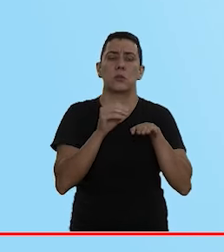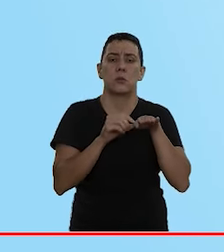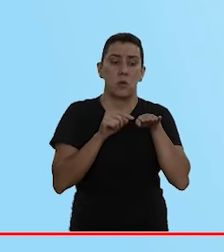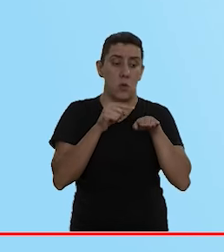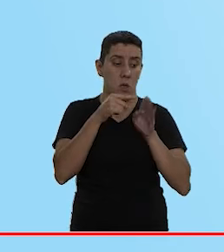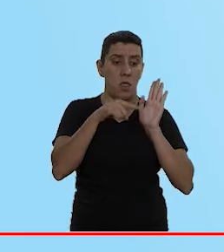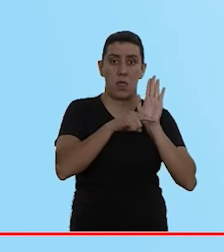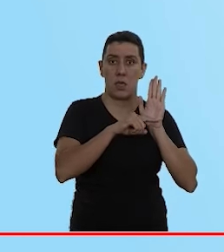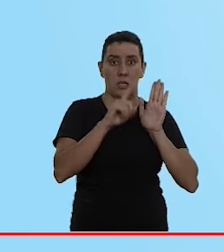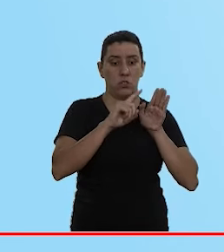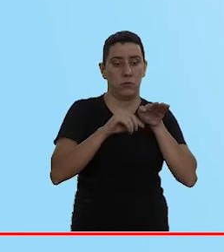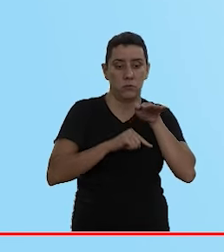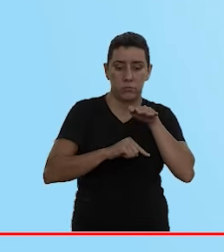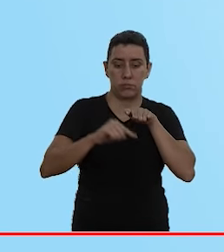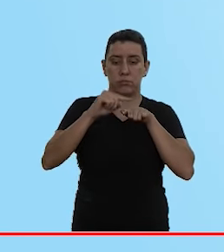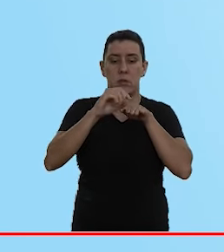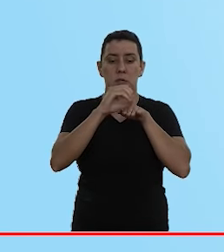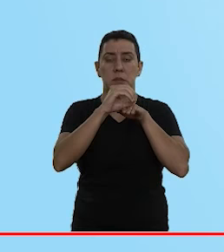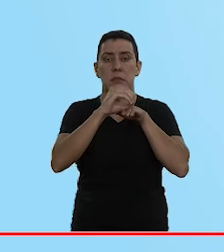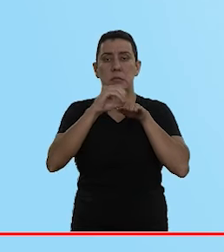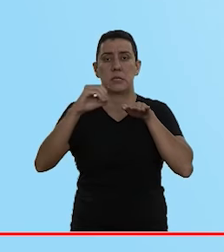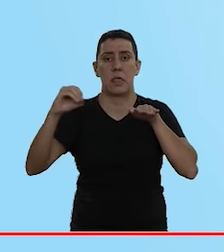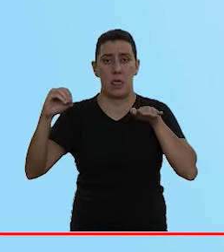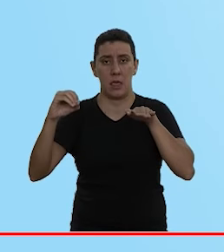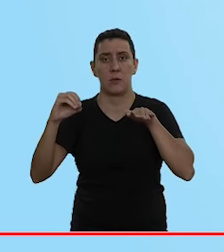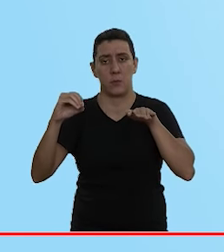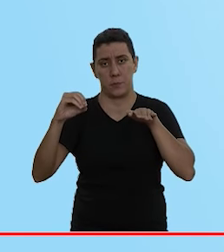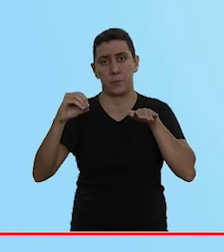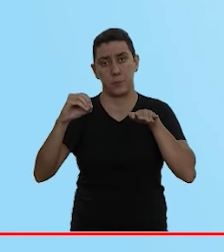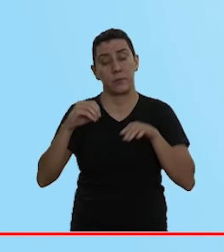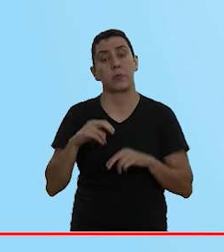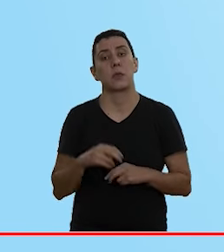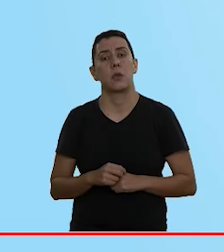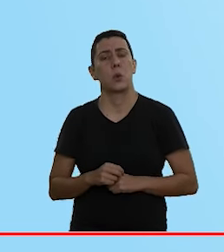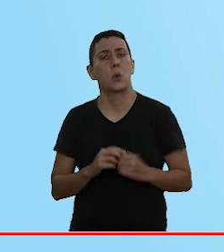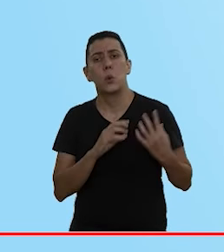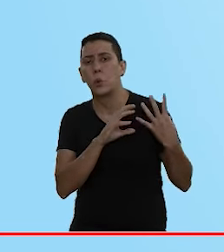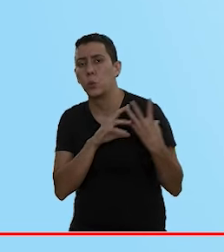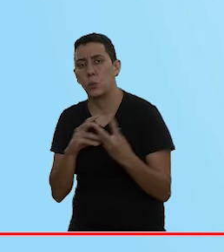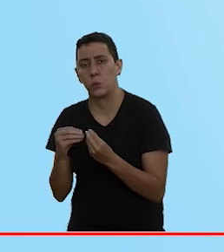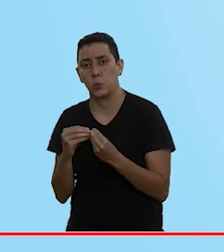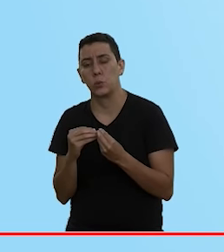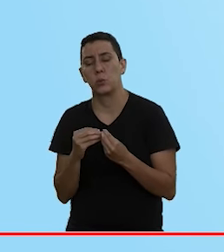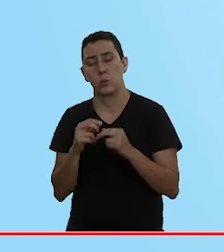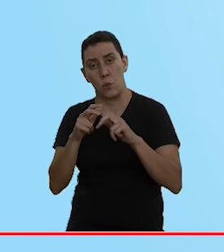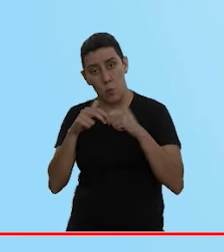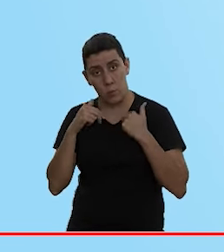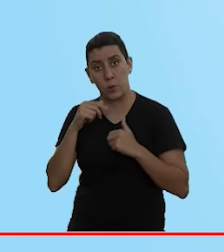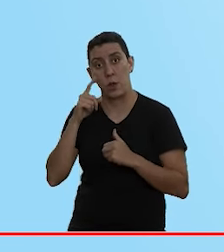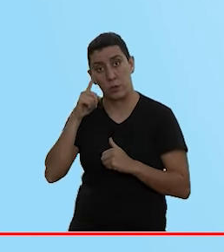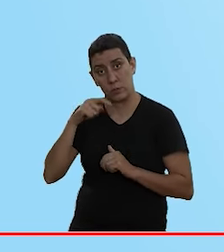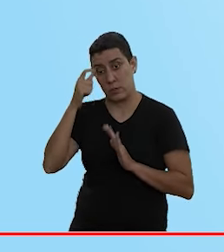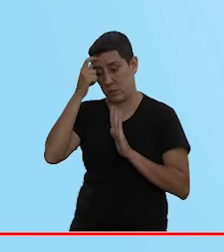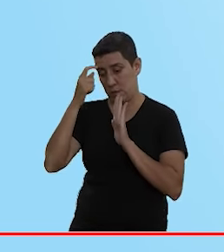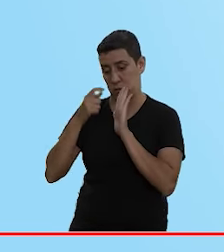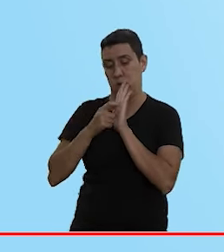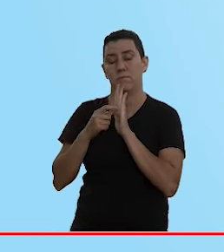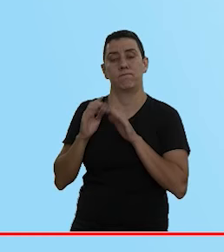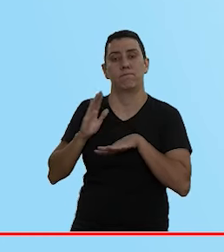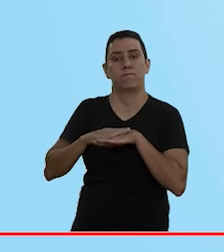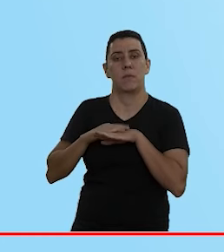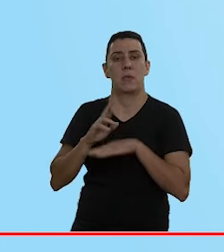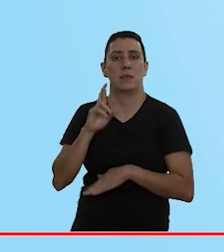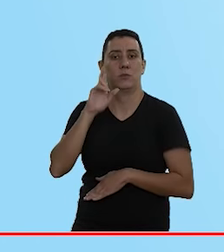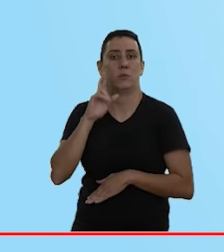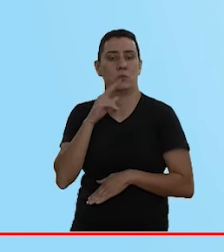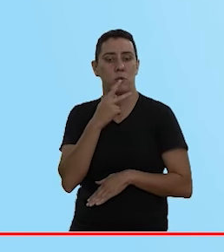tecnologias levando mais segurança para o setor elétrico e principalmente para as aplicações residenciais. E basicamente